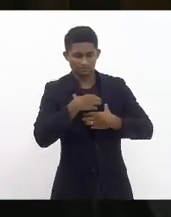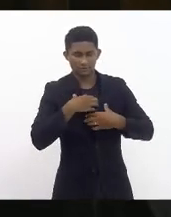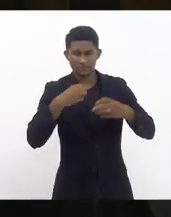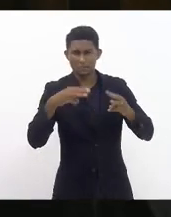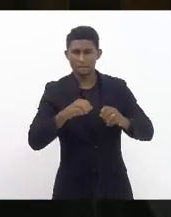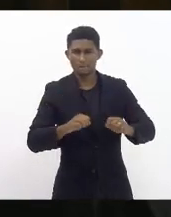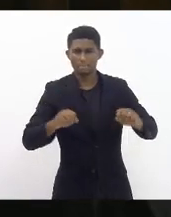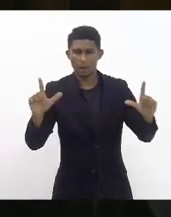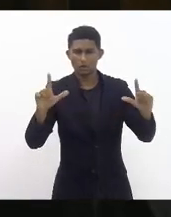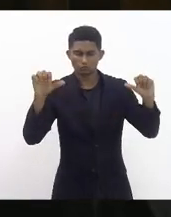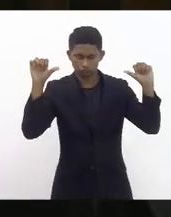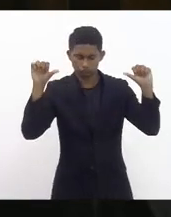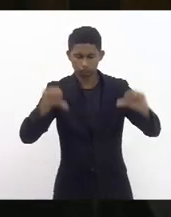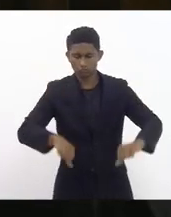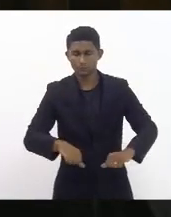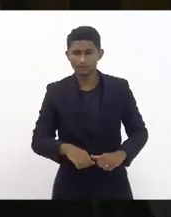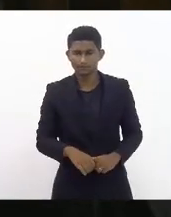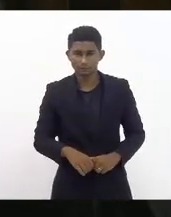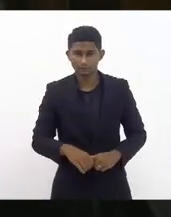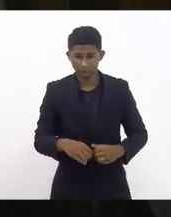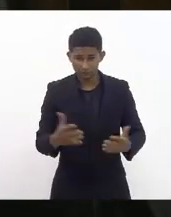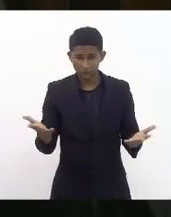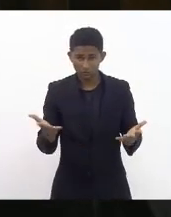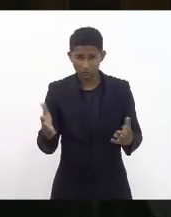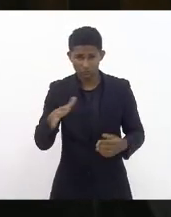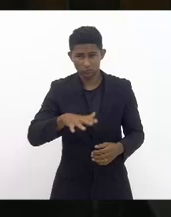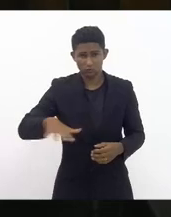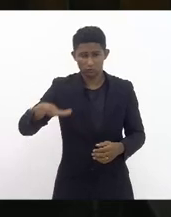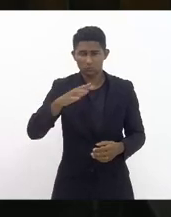Hoje costumamos dizer, na linguagem popular,